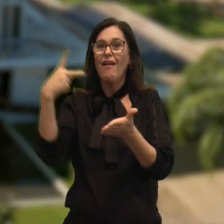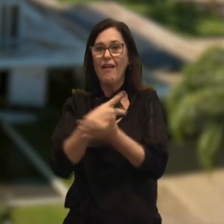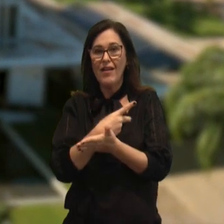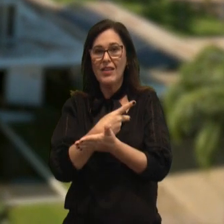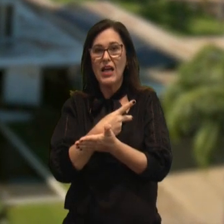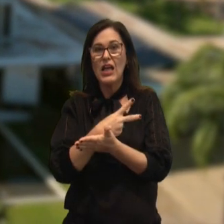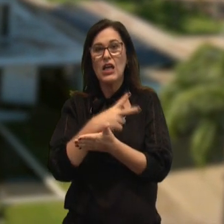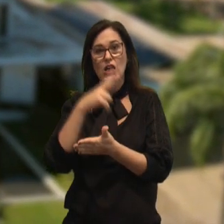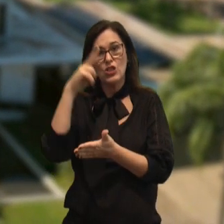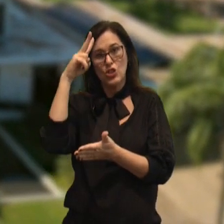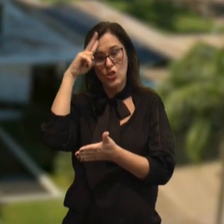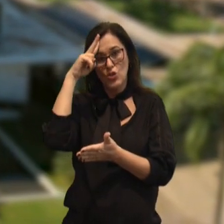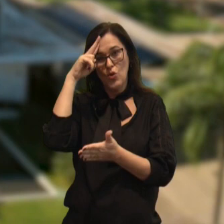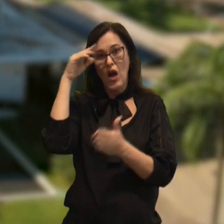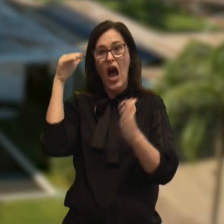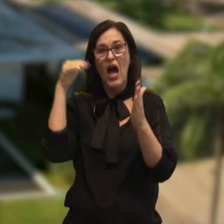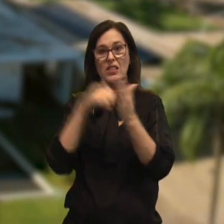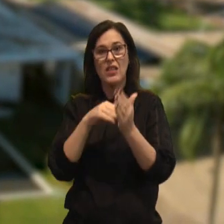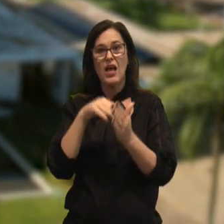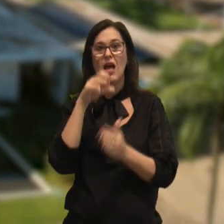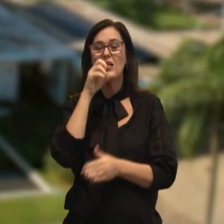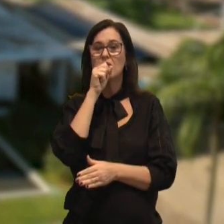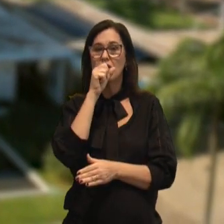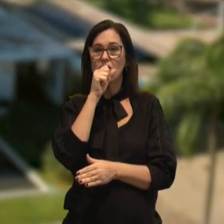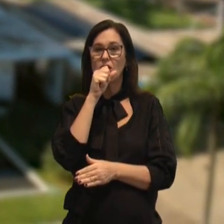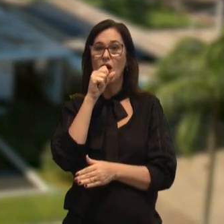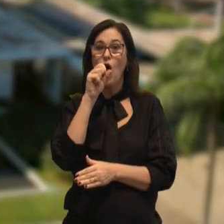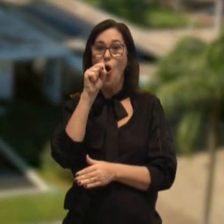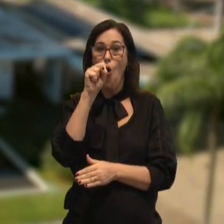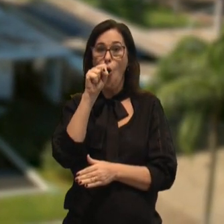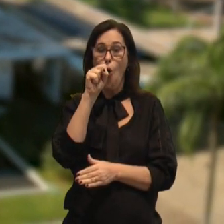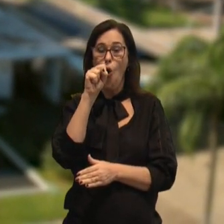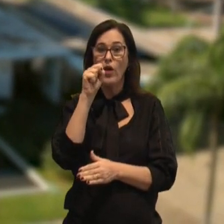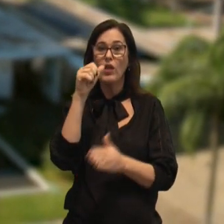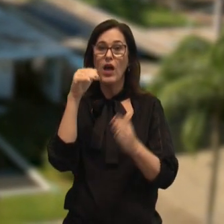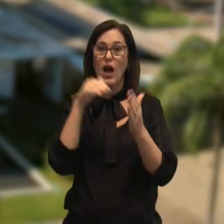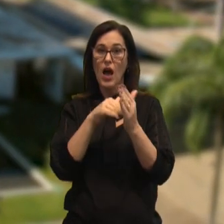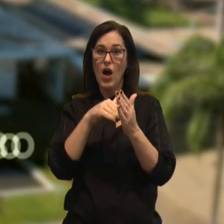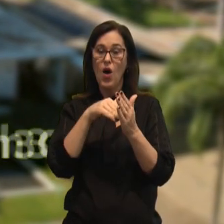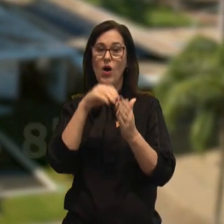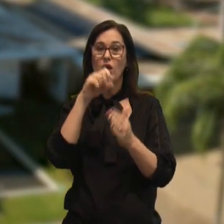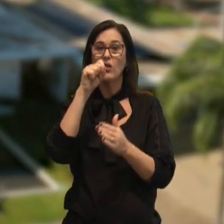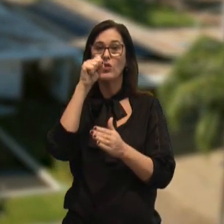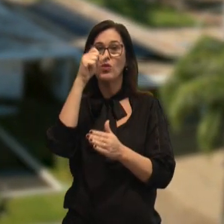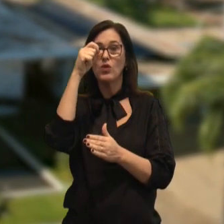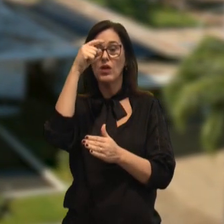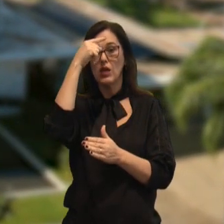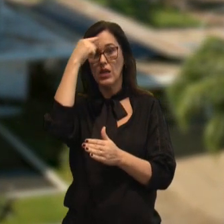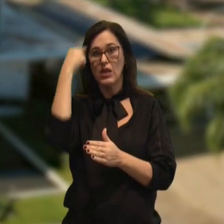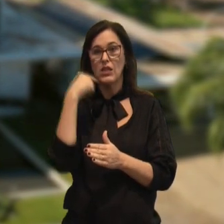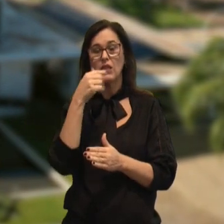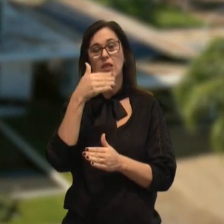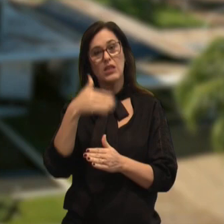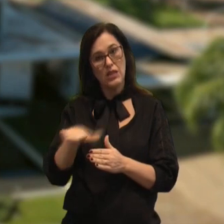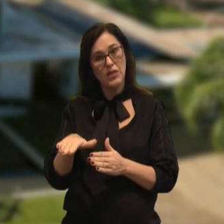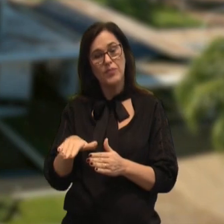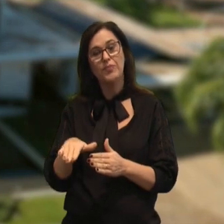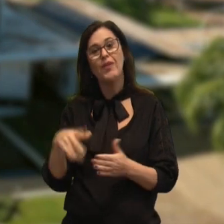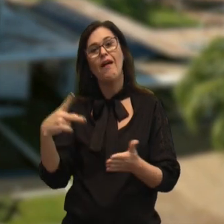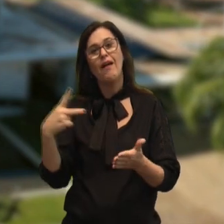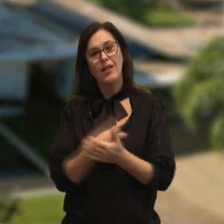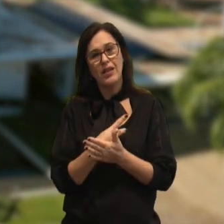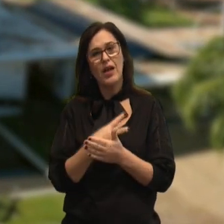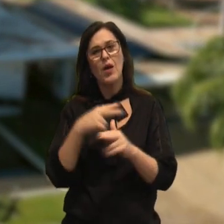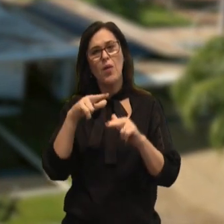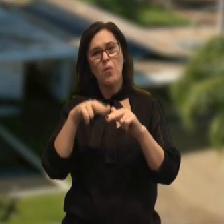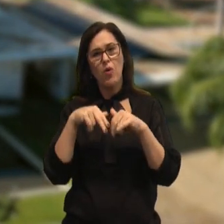de segunda a sábado, das 8 às 8h30, estão sendo realizados por